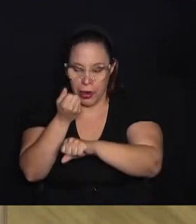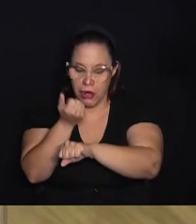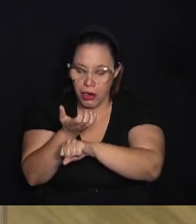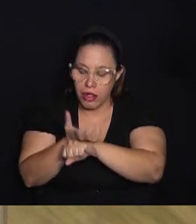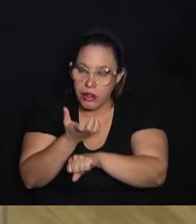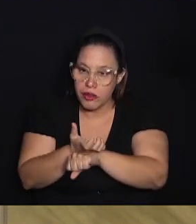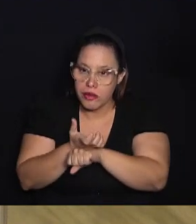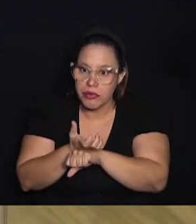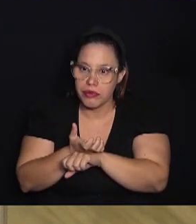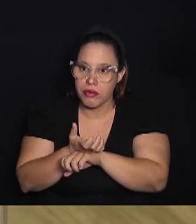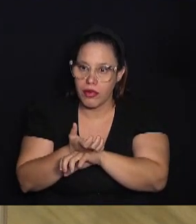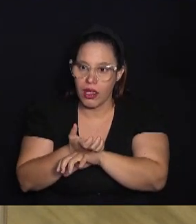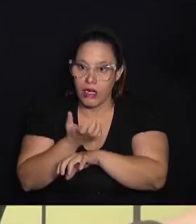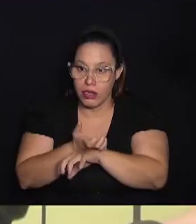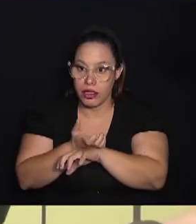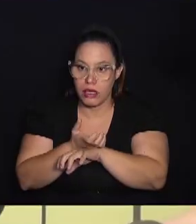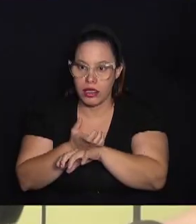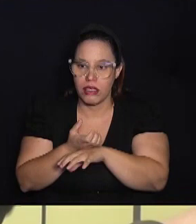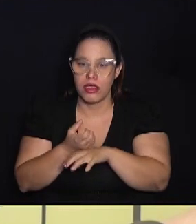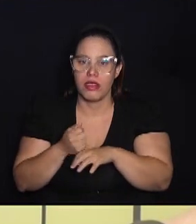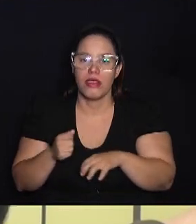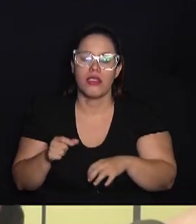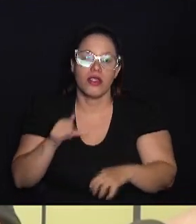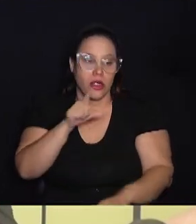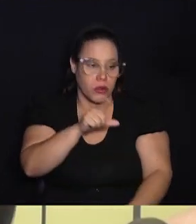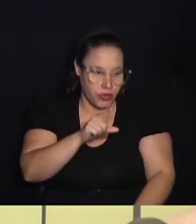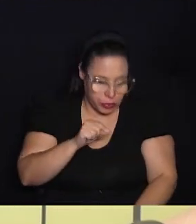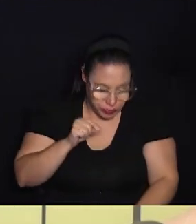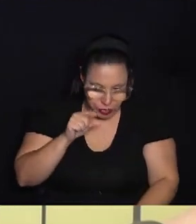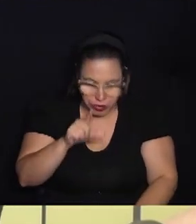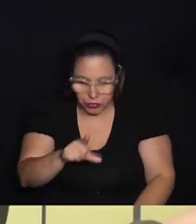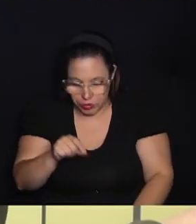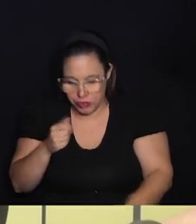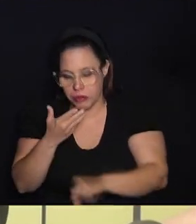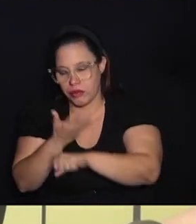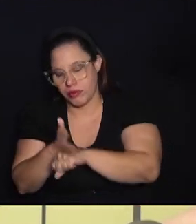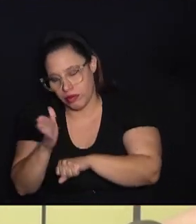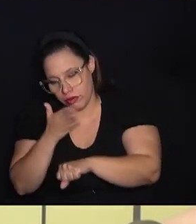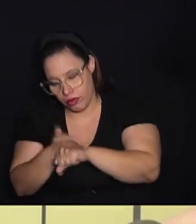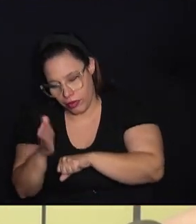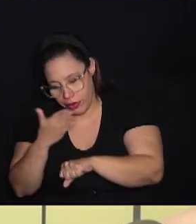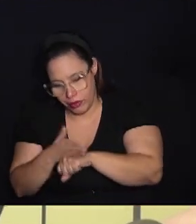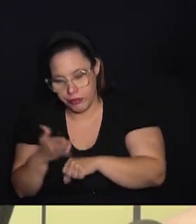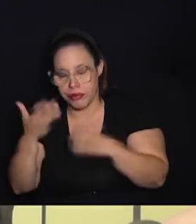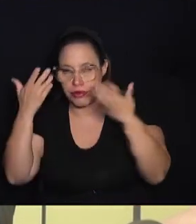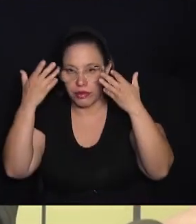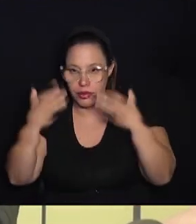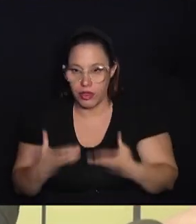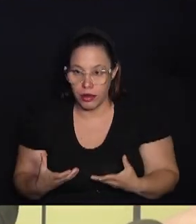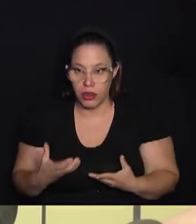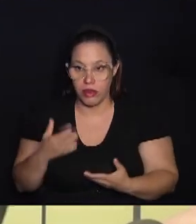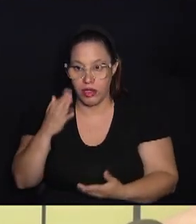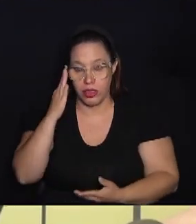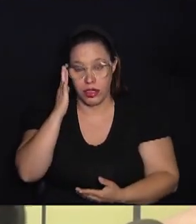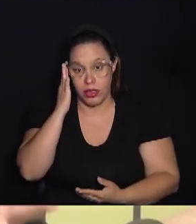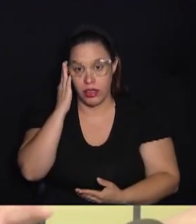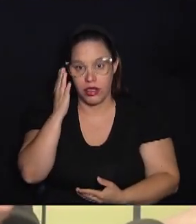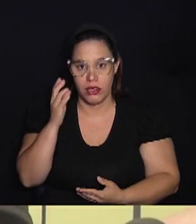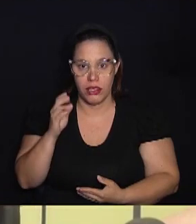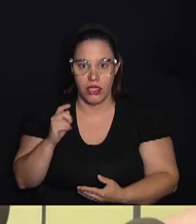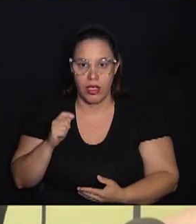ser consistente no que você tá escolhendo enquanto prática de bem-estar para você e essa consistência ela é